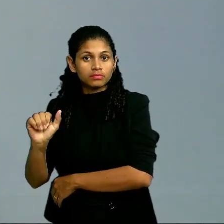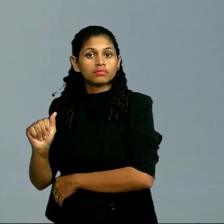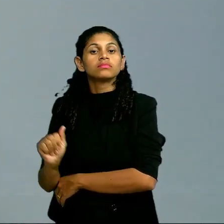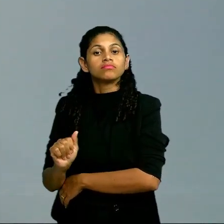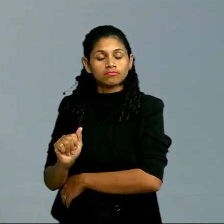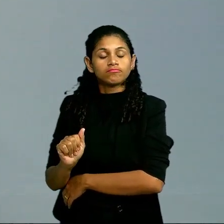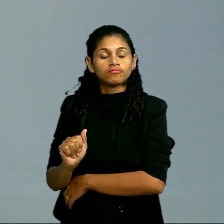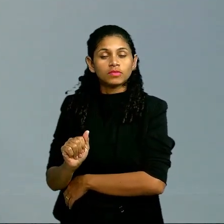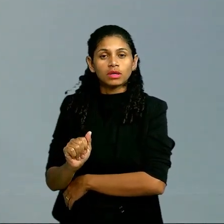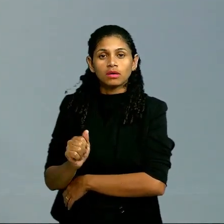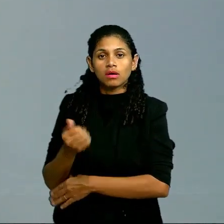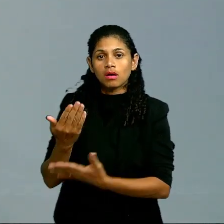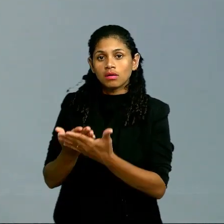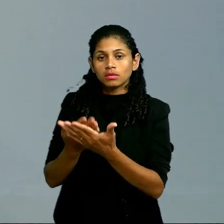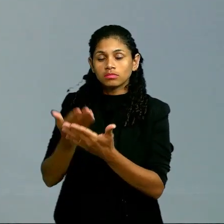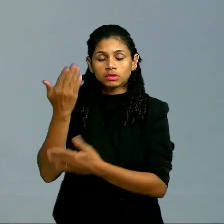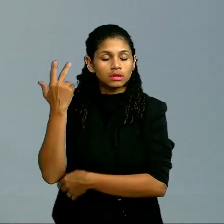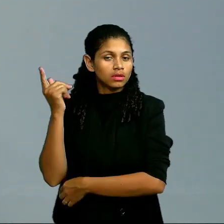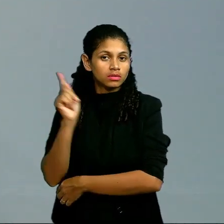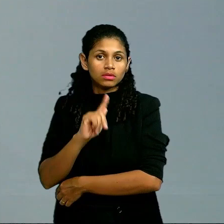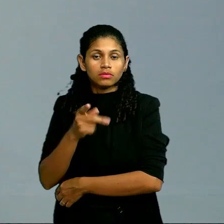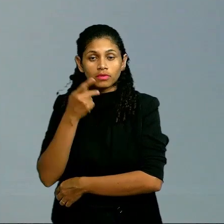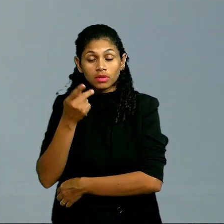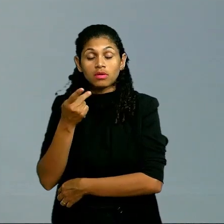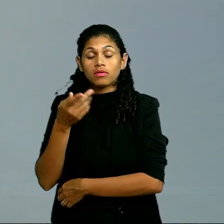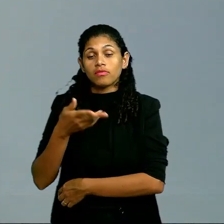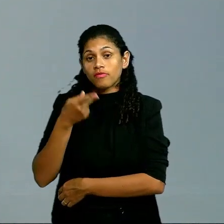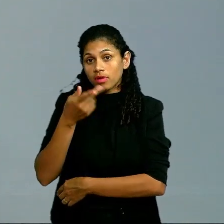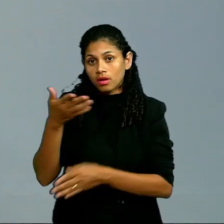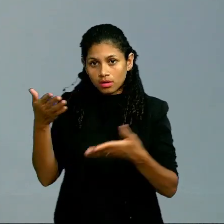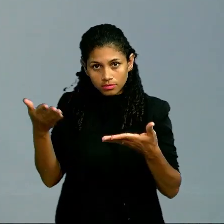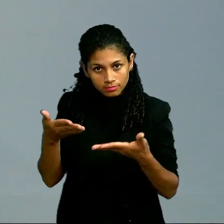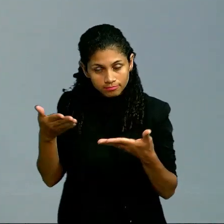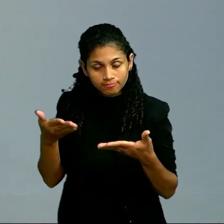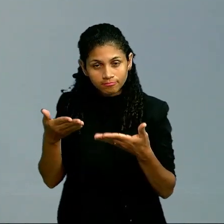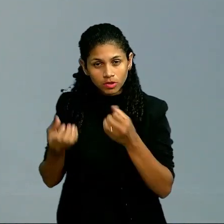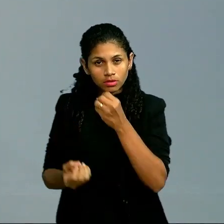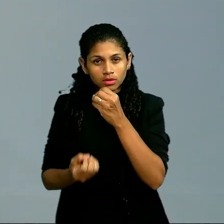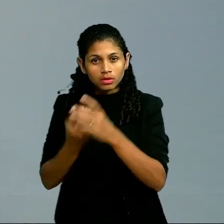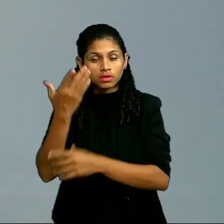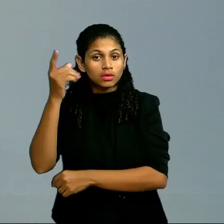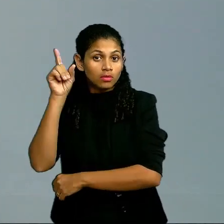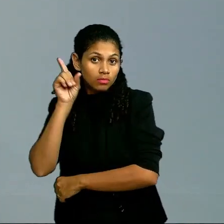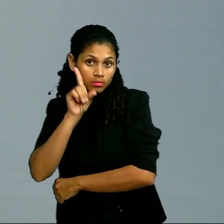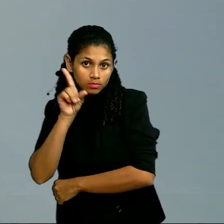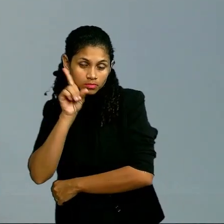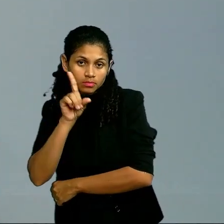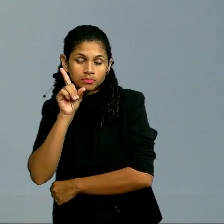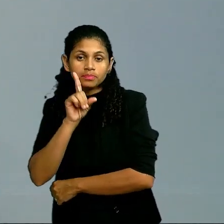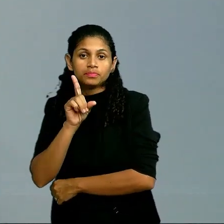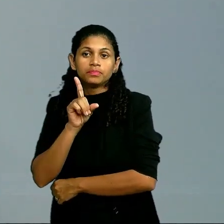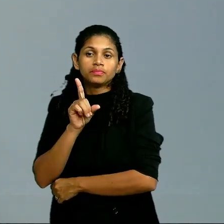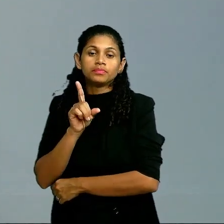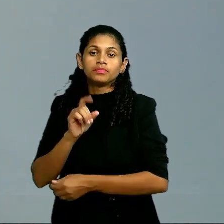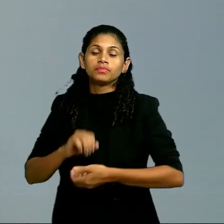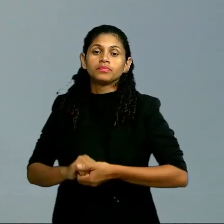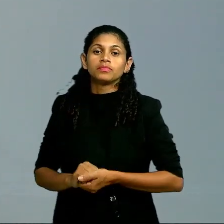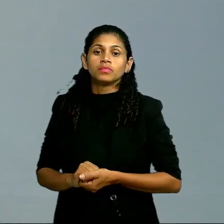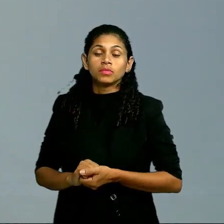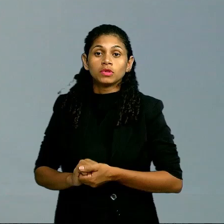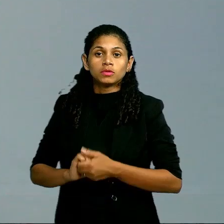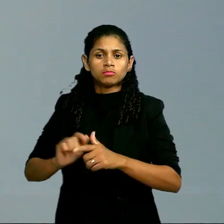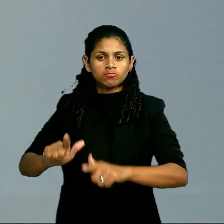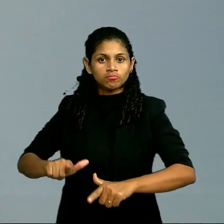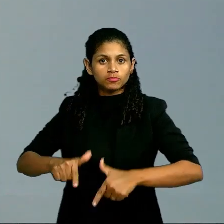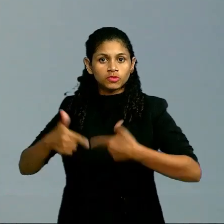vim comentar hoje. A NASA foi uma criação, né, dos Estados Unidos durante essa corrida espacial, como meio de